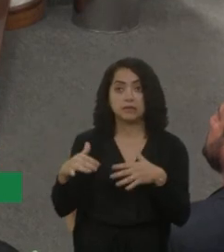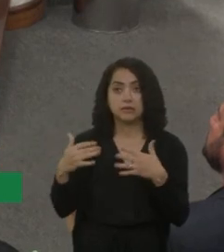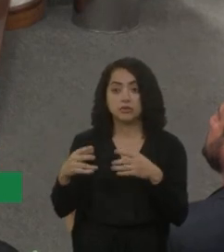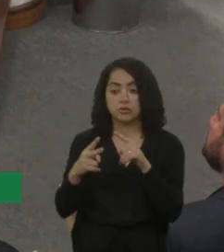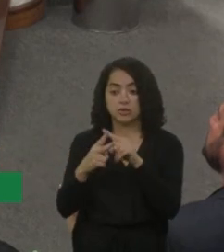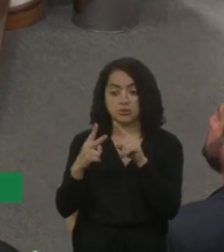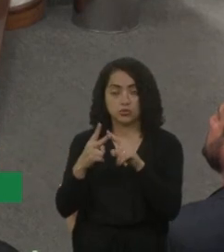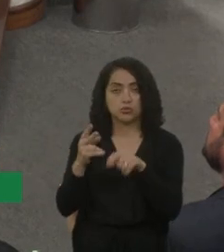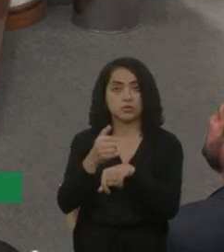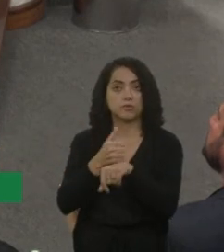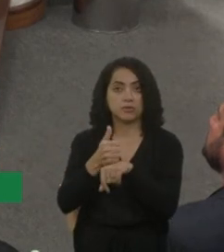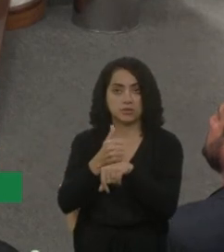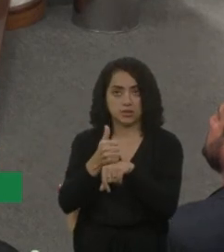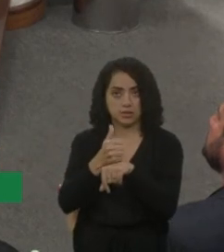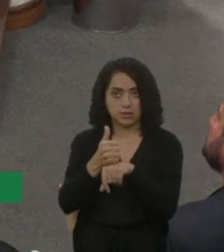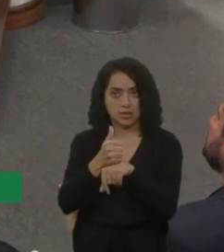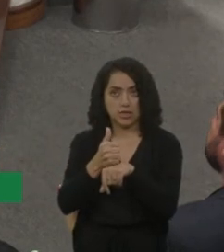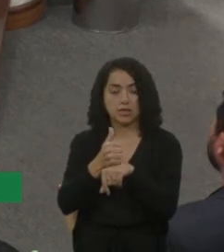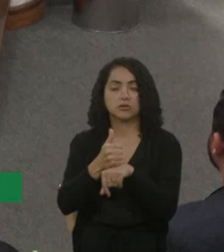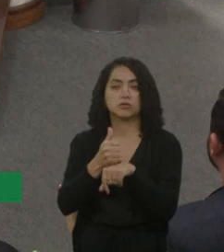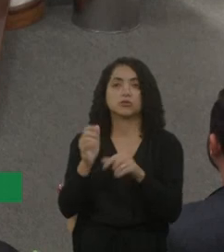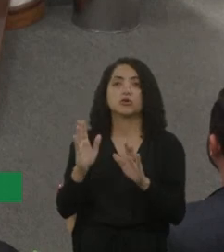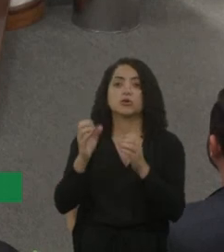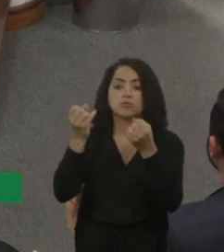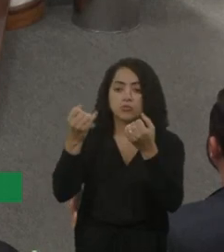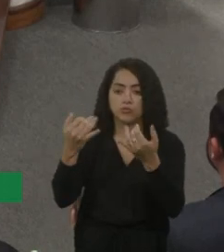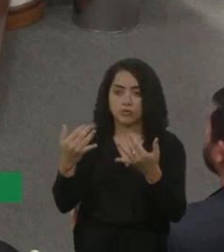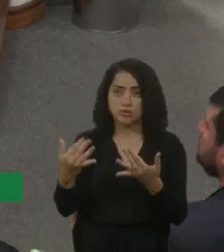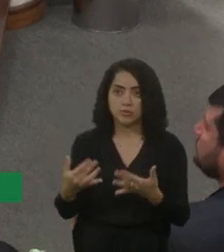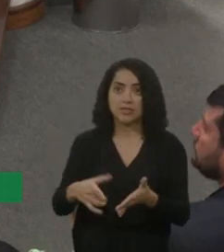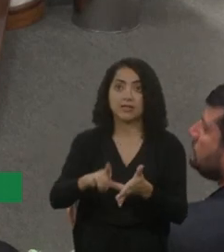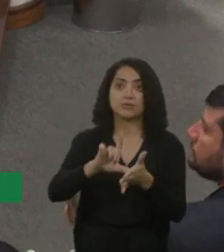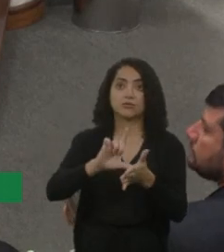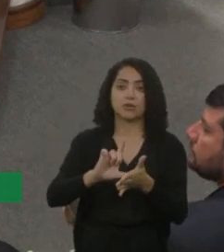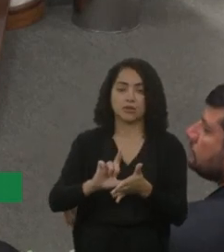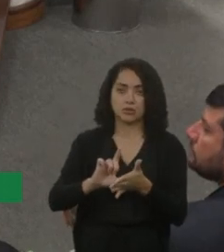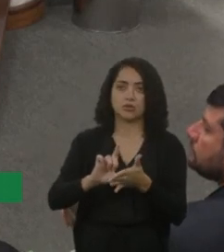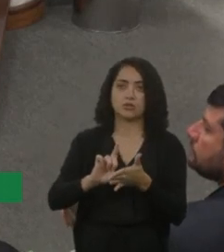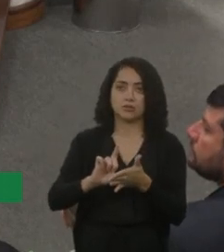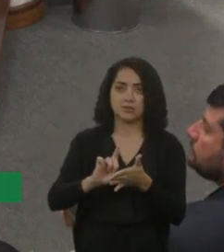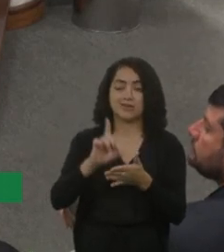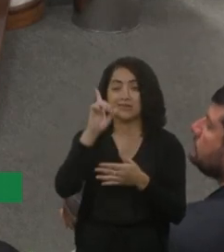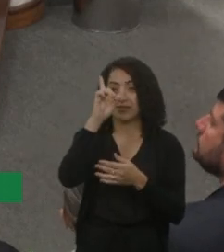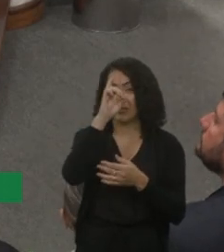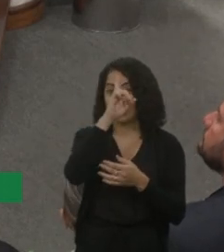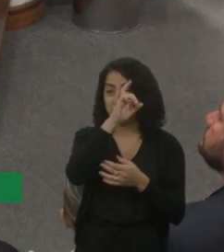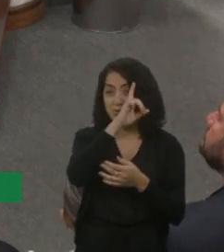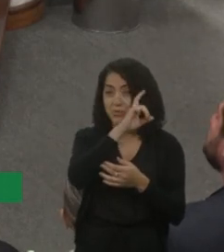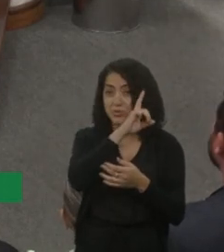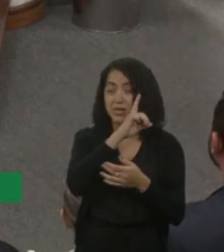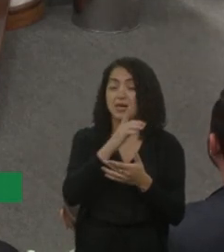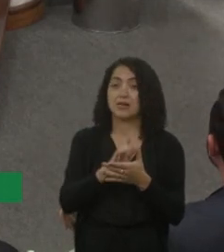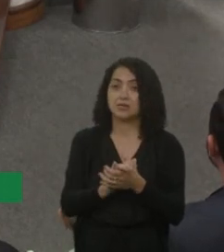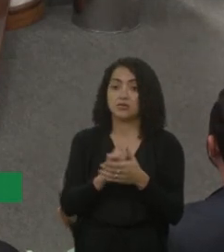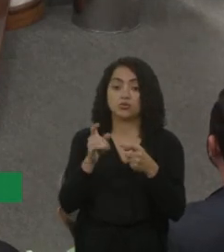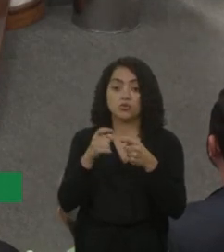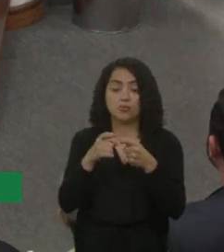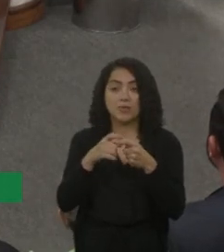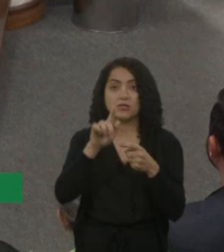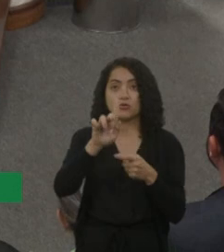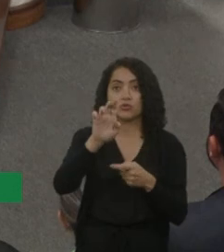especialidades, justamente pelo que foi colocado pela mesa anteriormente, da questão da dificuldade do geneticista, né, que é algo que a